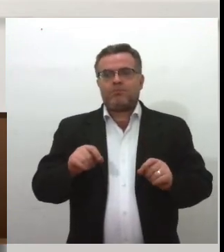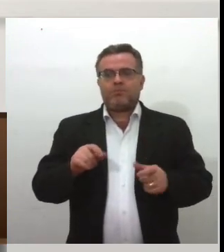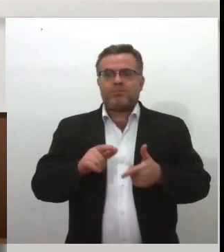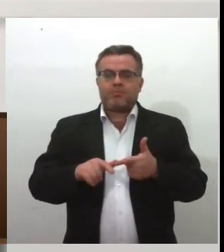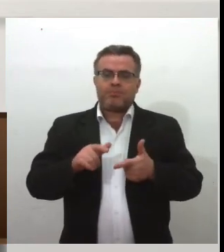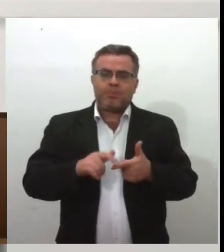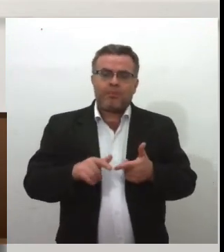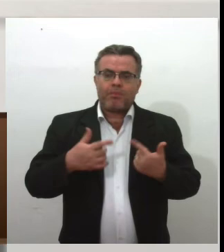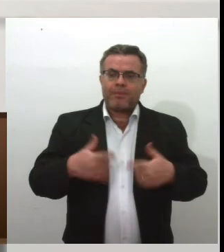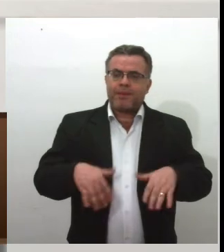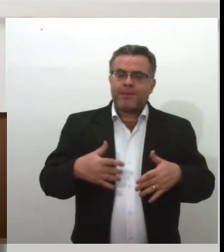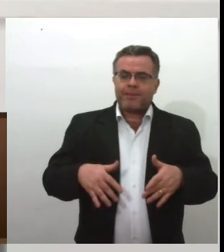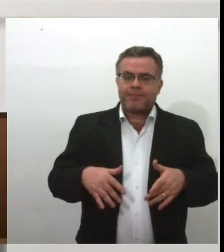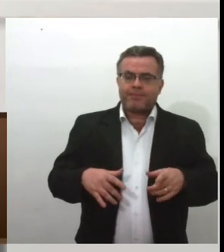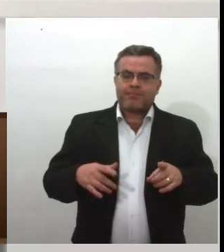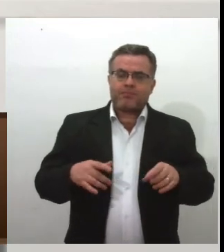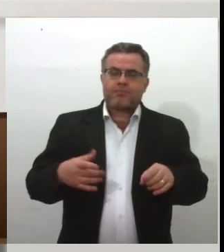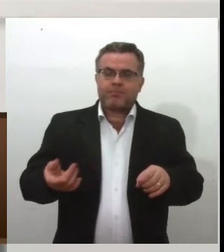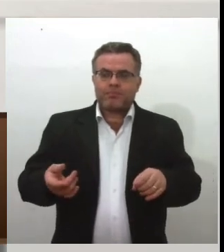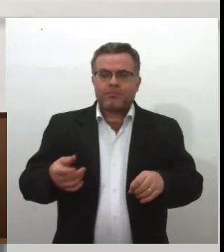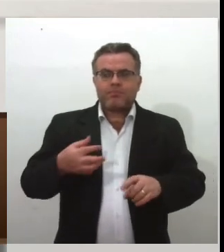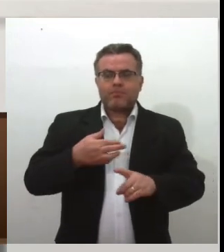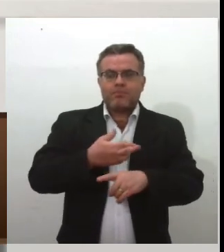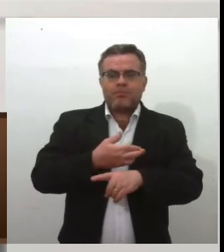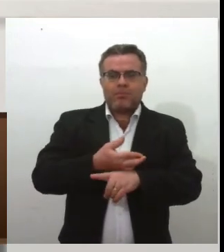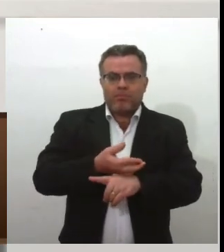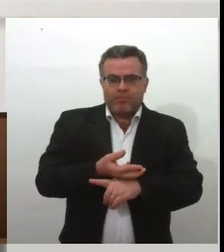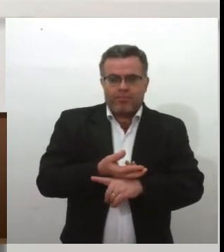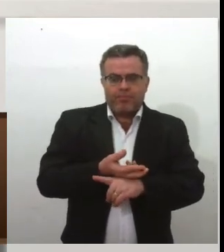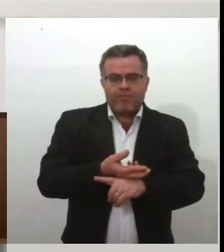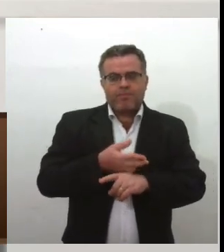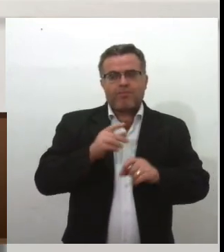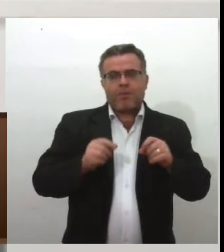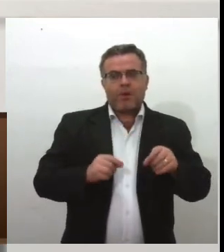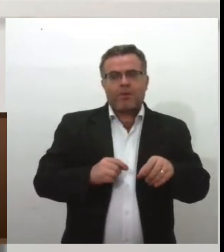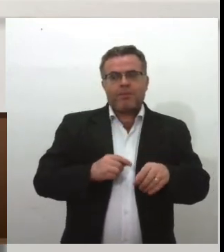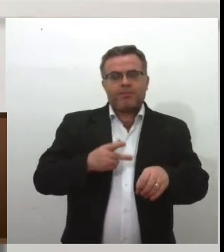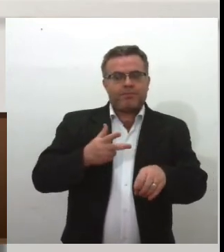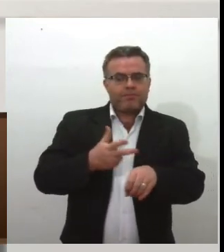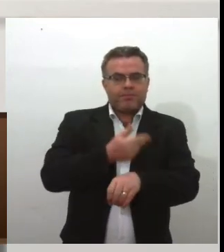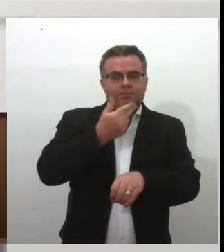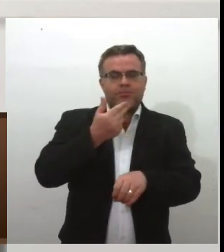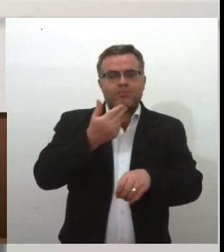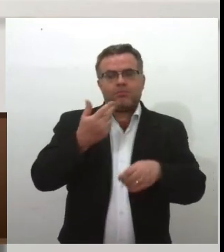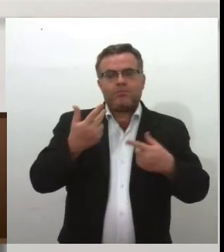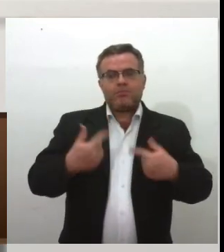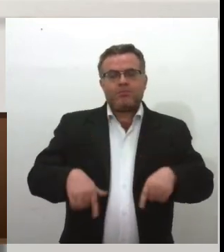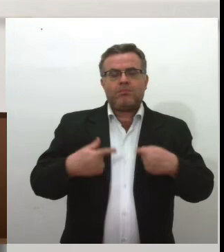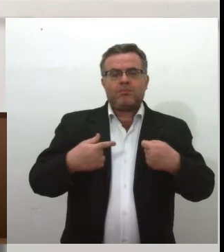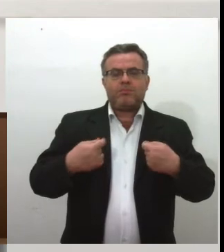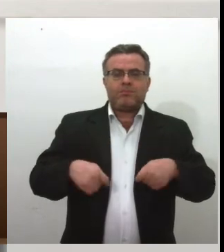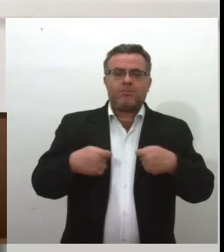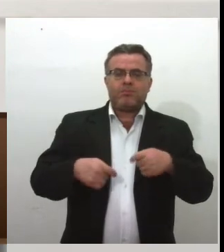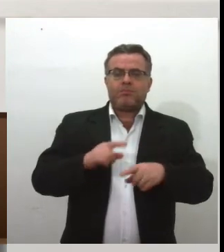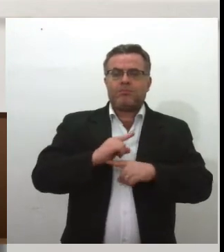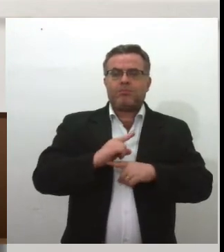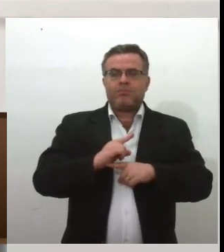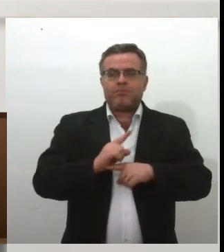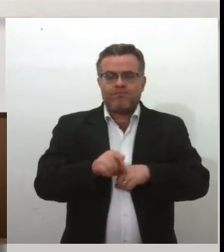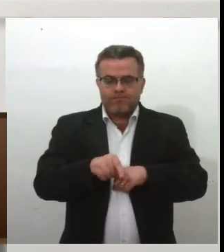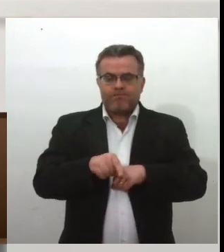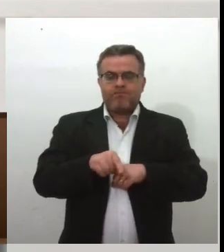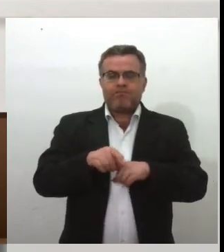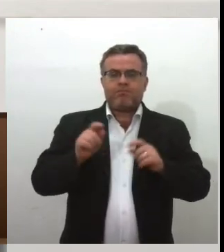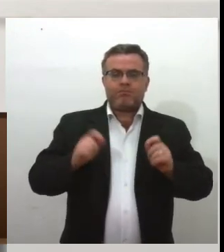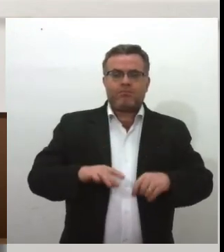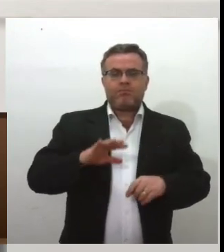da próstata, por conta da perda, da possibilidade de perder, né, essa ereção. Pode ser que